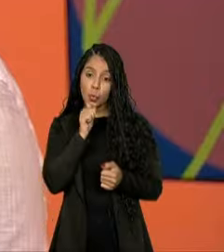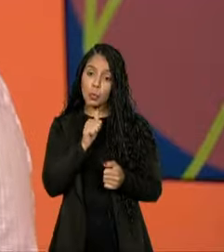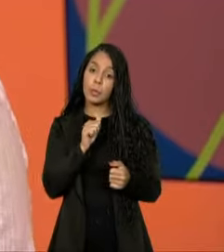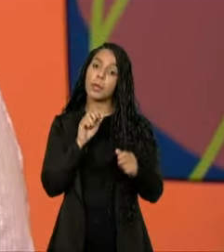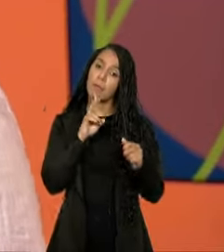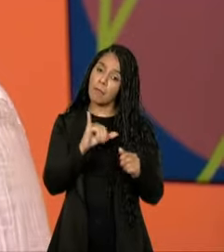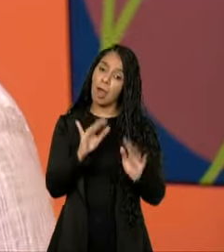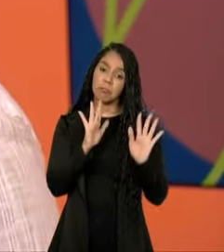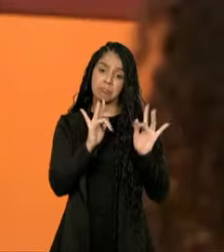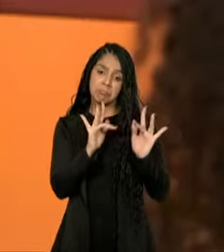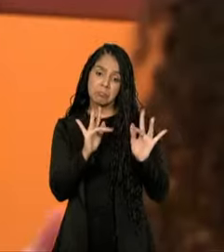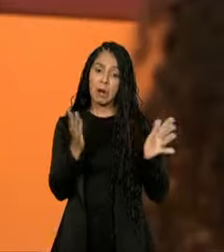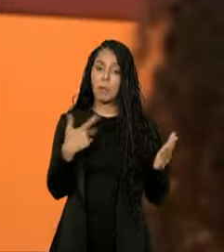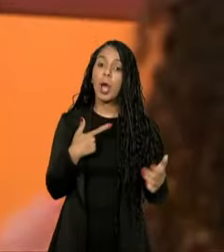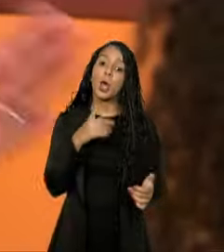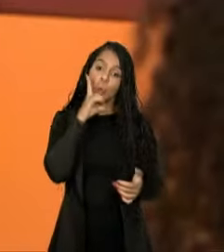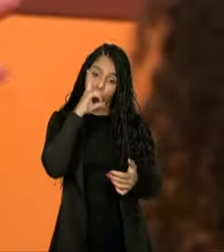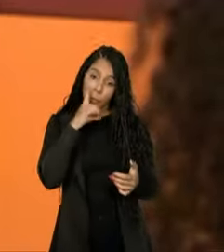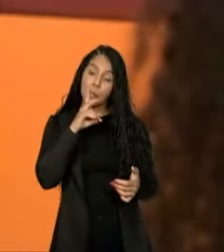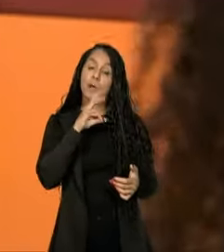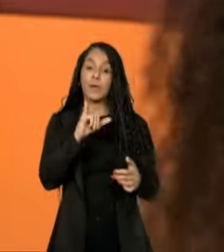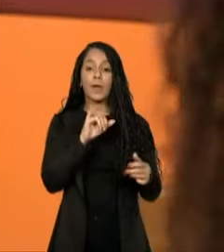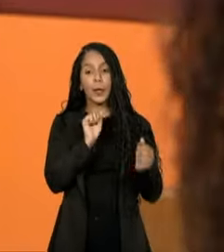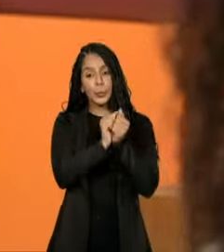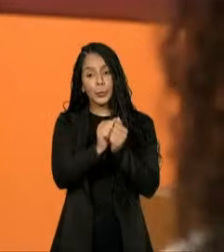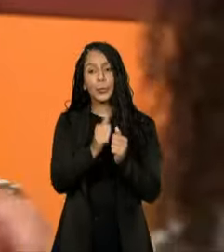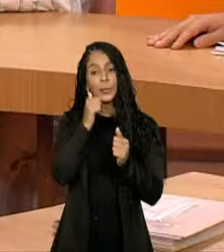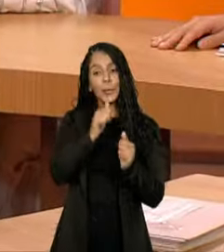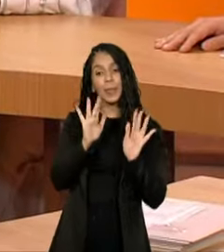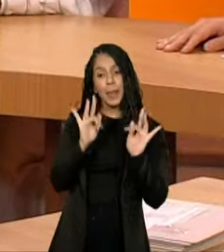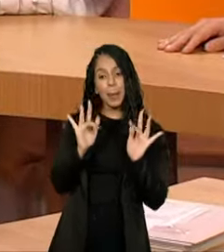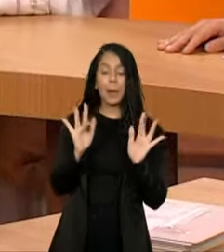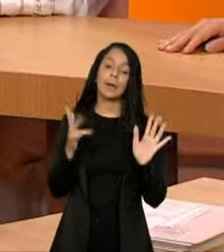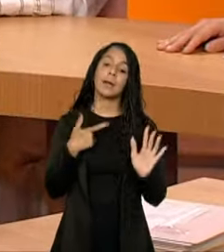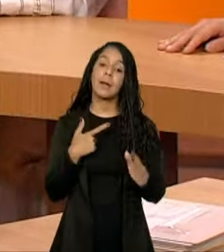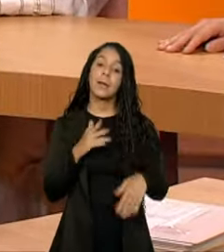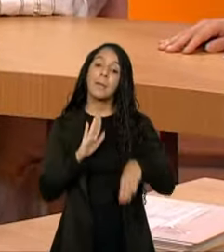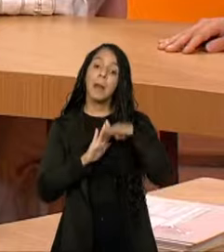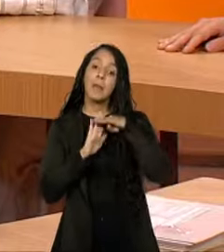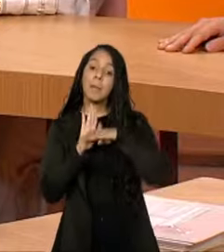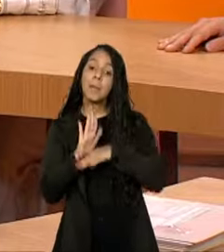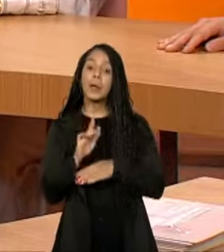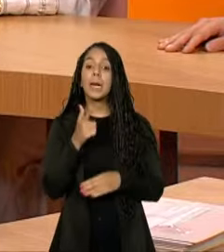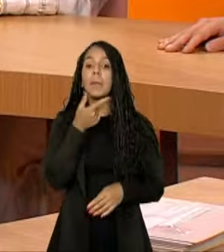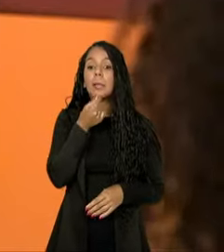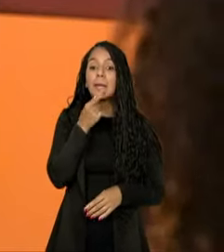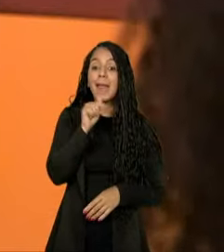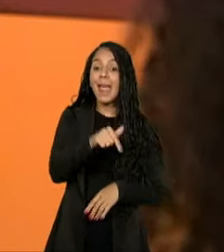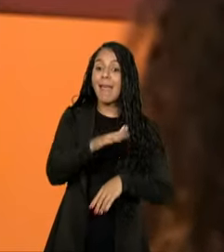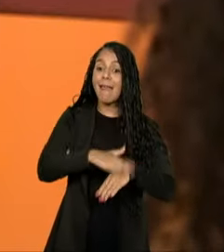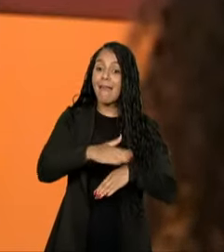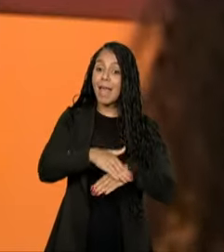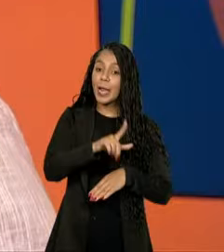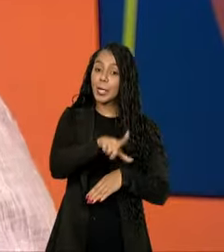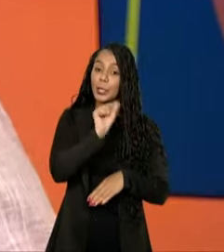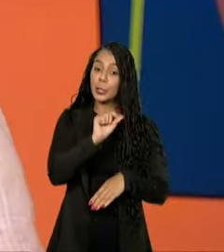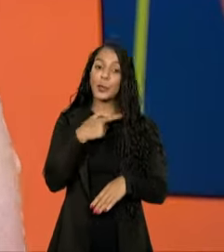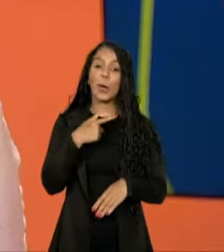ele vai levar a namorada. Que barato. Mas uma mais o programa de meninos é um programa que ele escolhe, ele determina e eu vou